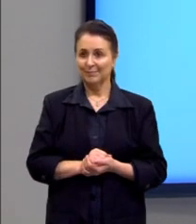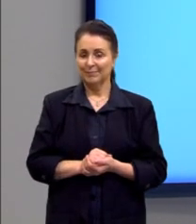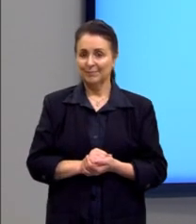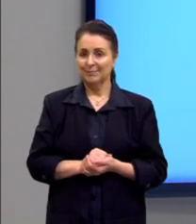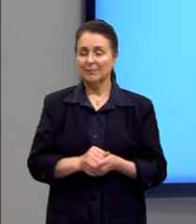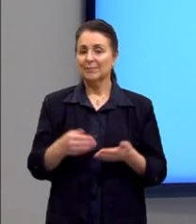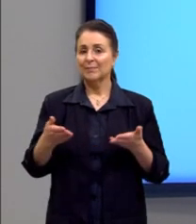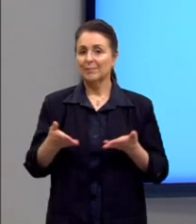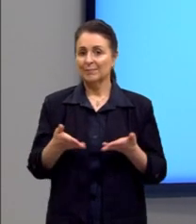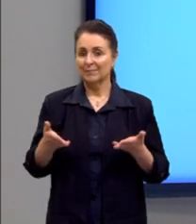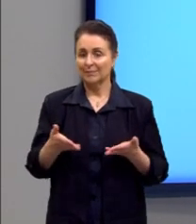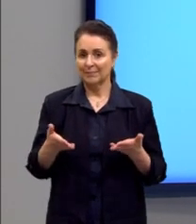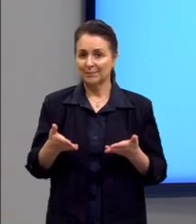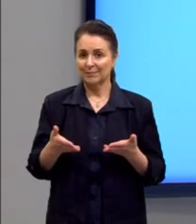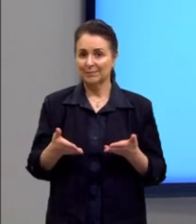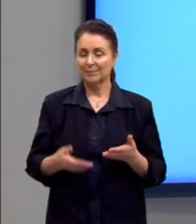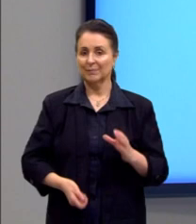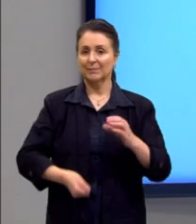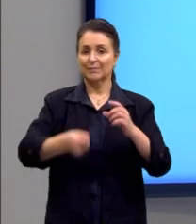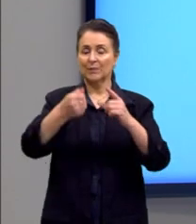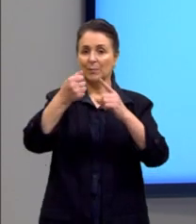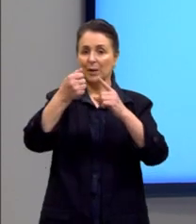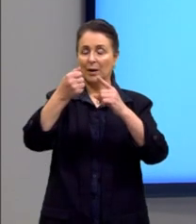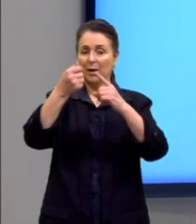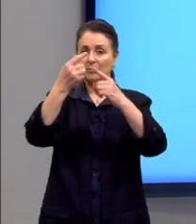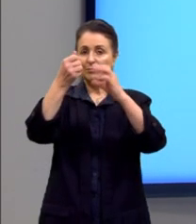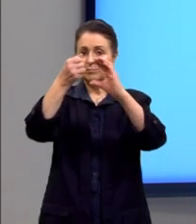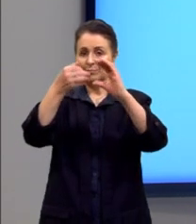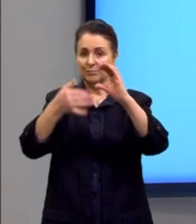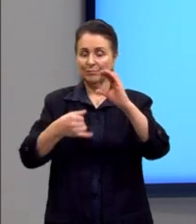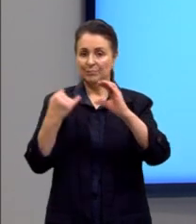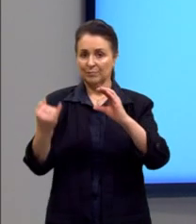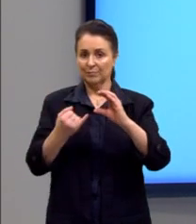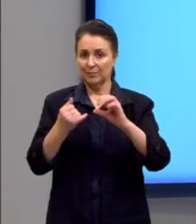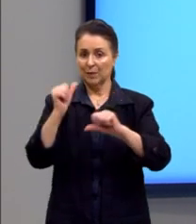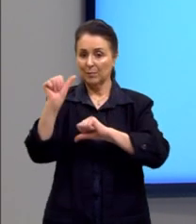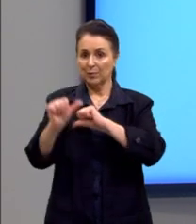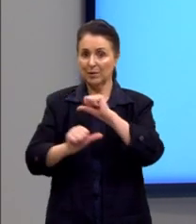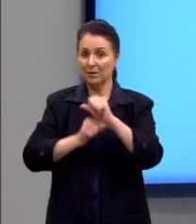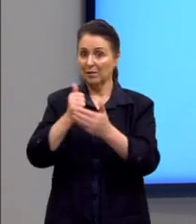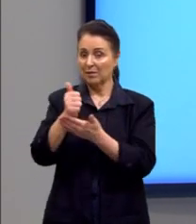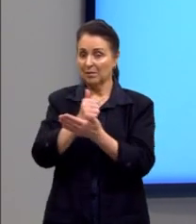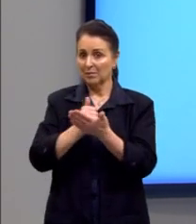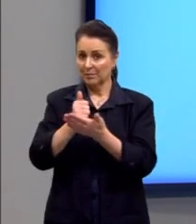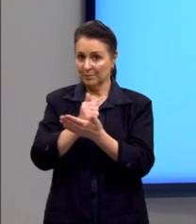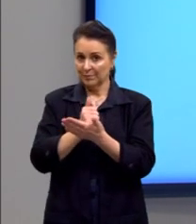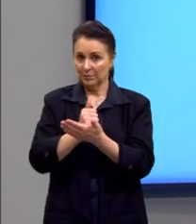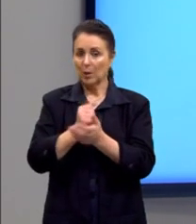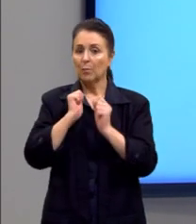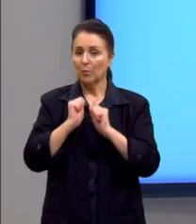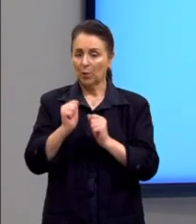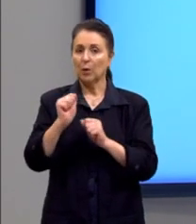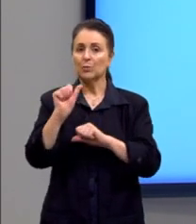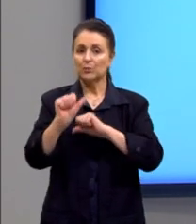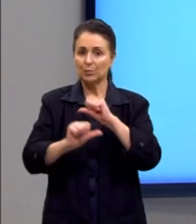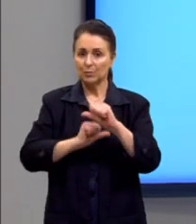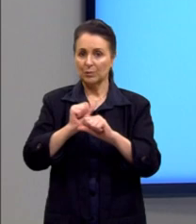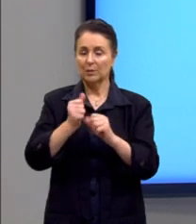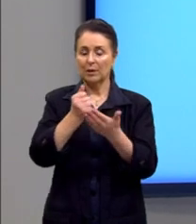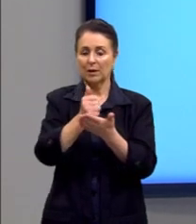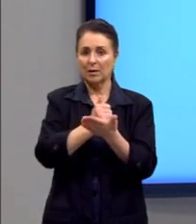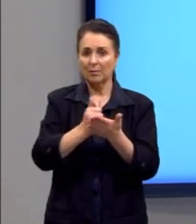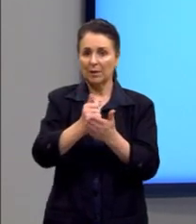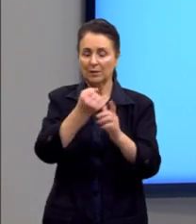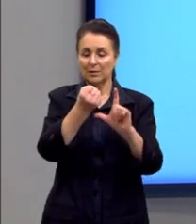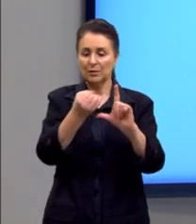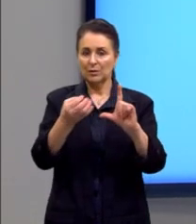e aqui uma propriedade importante que a mudança de base nós podemos sempre mudar a base né de um logaritmo